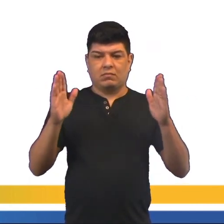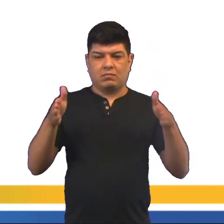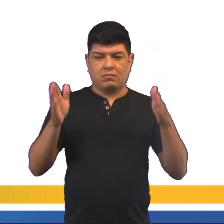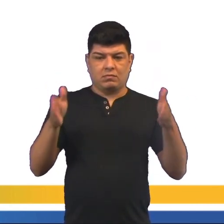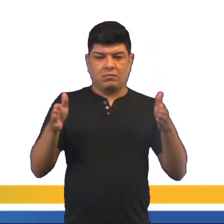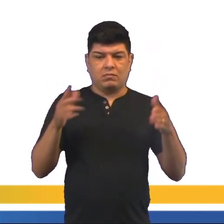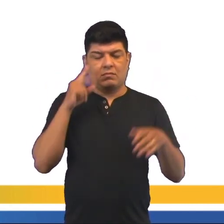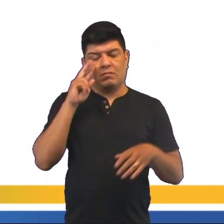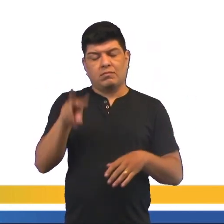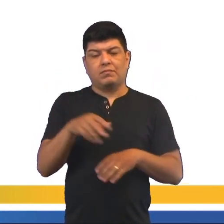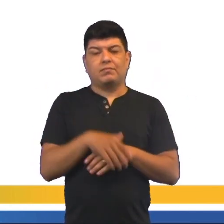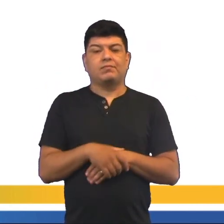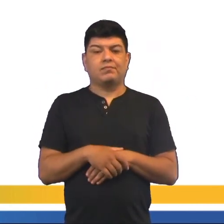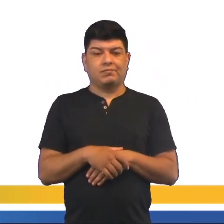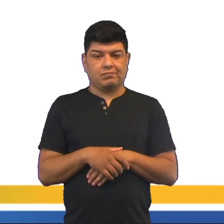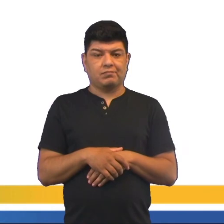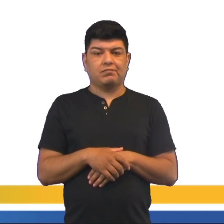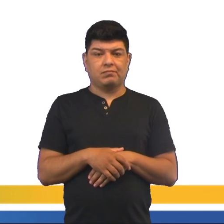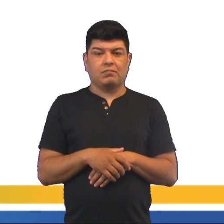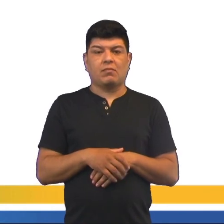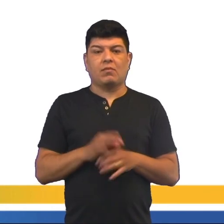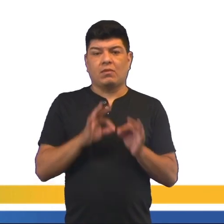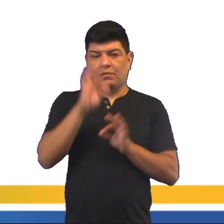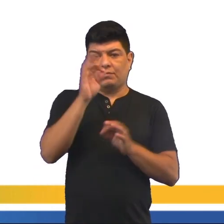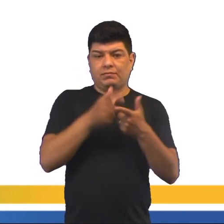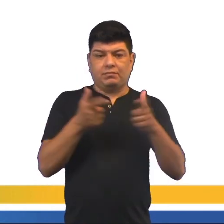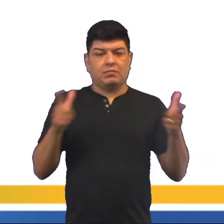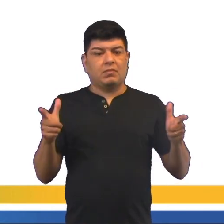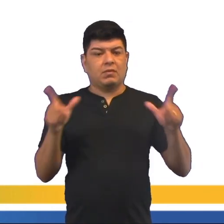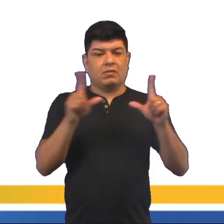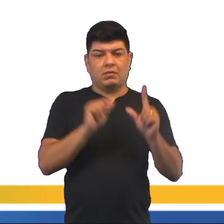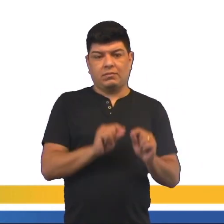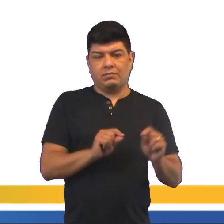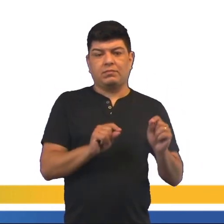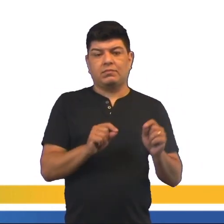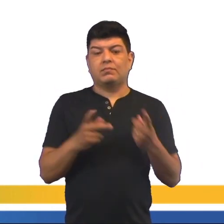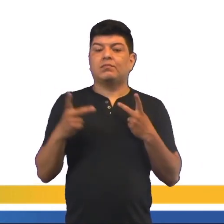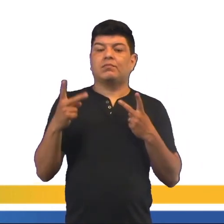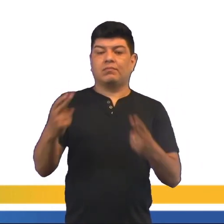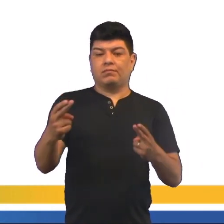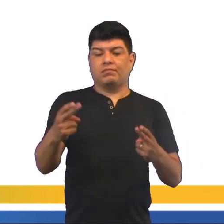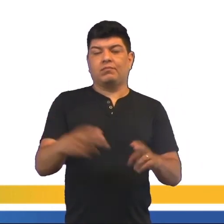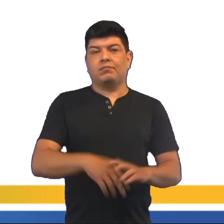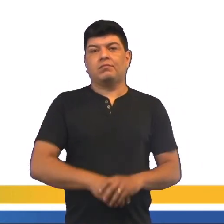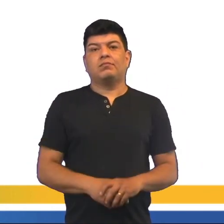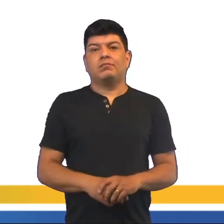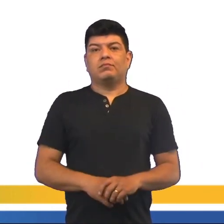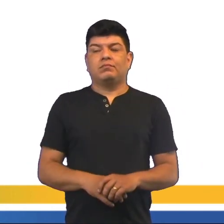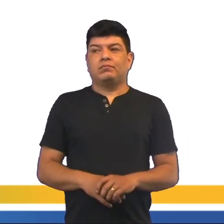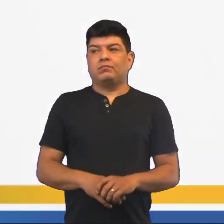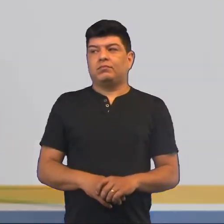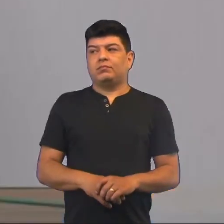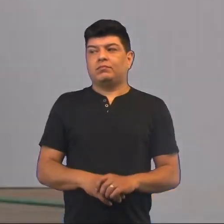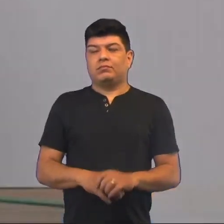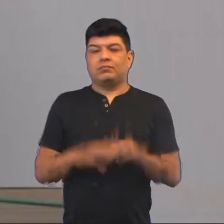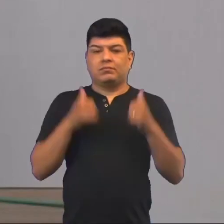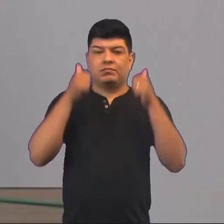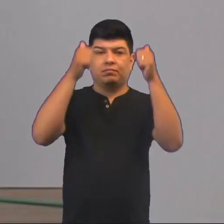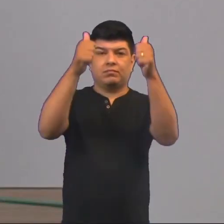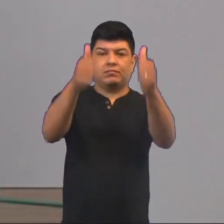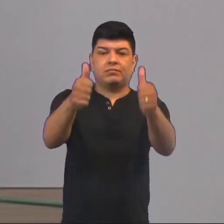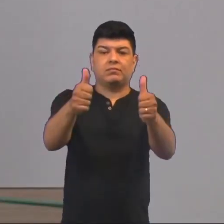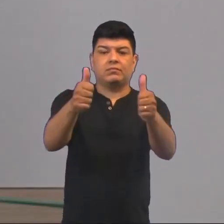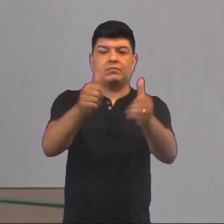como nós vimos aí. Assim, as dimensões são ampliadas ou reduzidas da mesma forma.